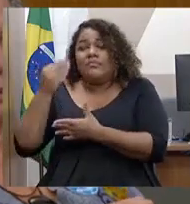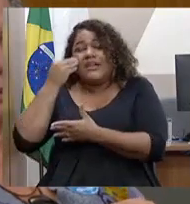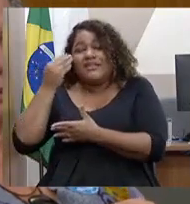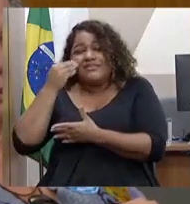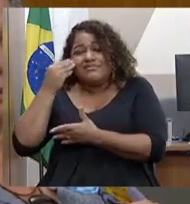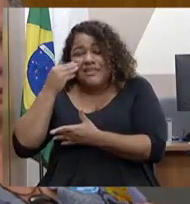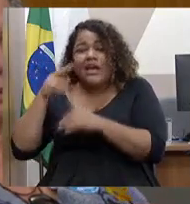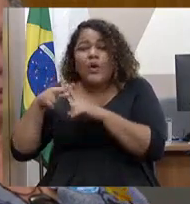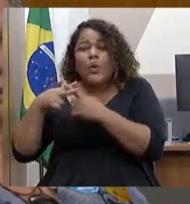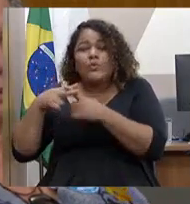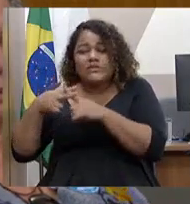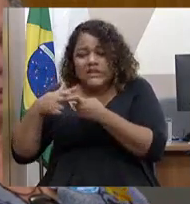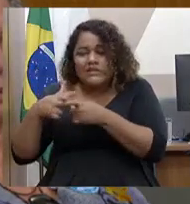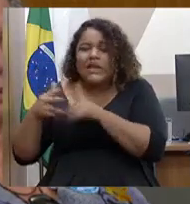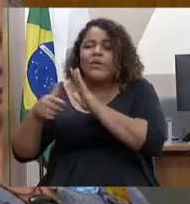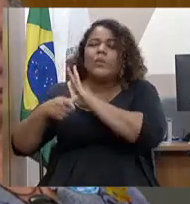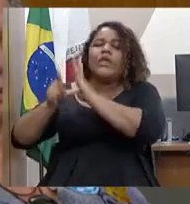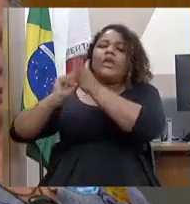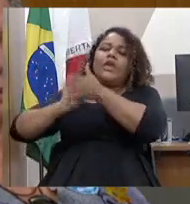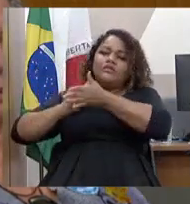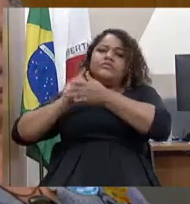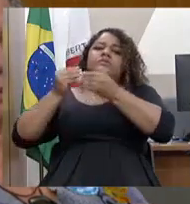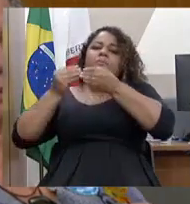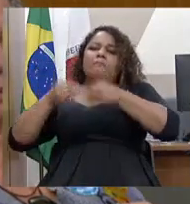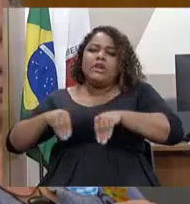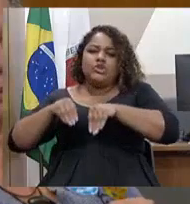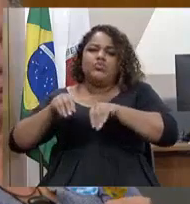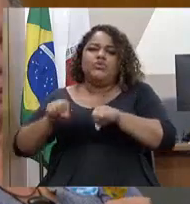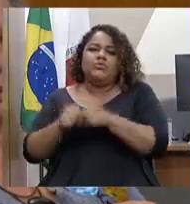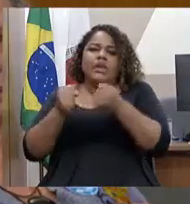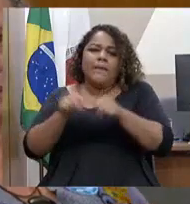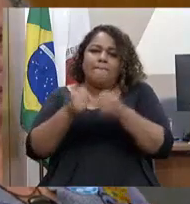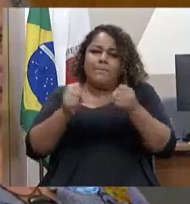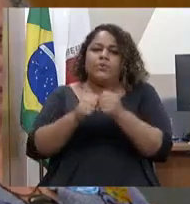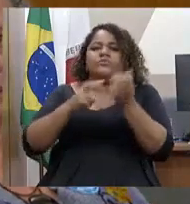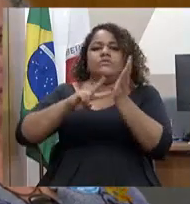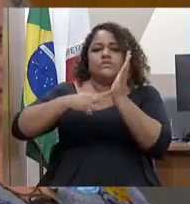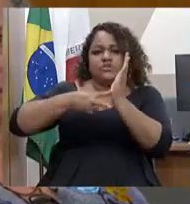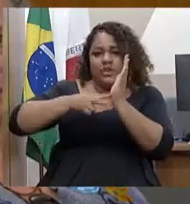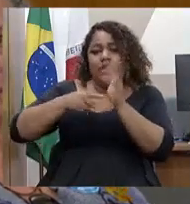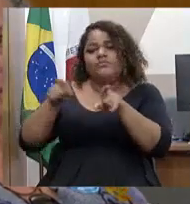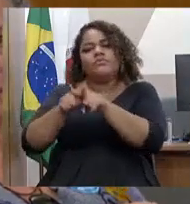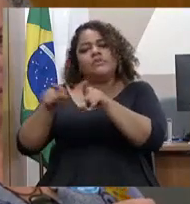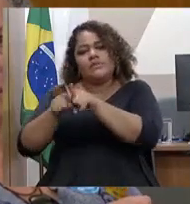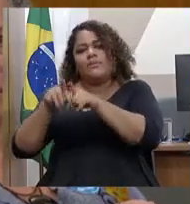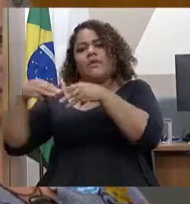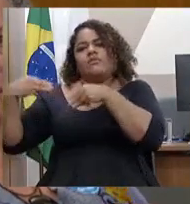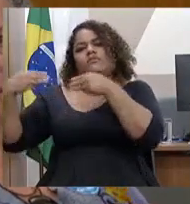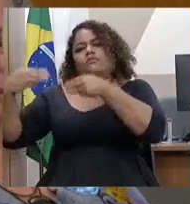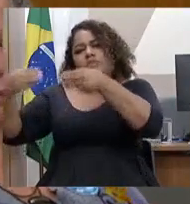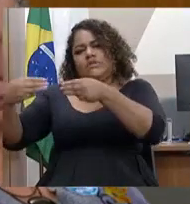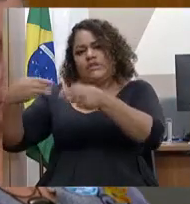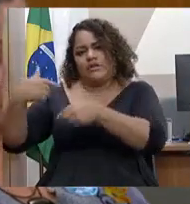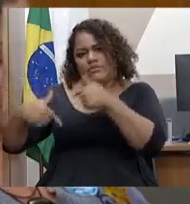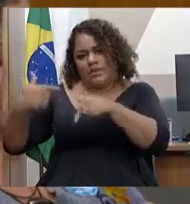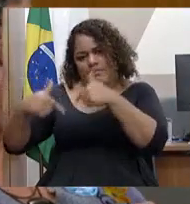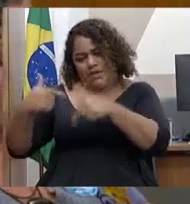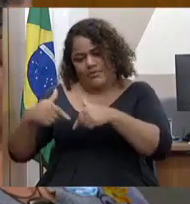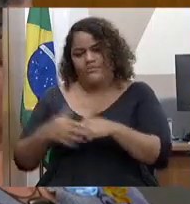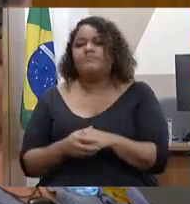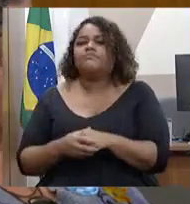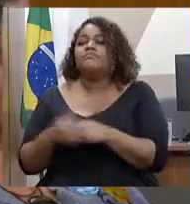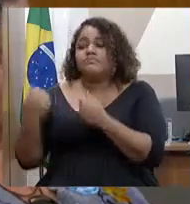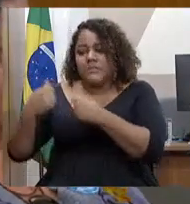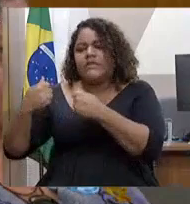movimento sindical quanto do ministério do trabalhos que a gente precisa recuperar isso eu na parte da manhã fiquei